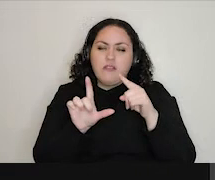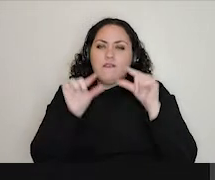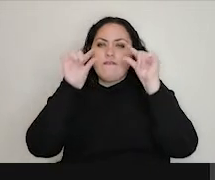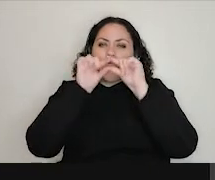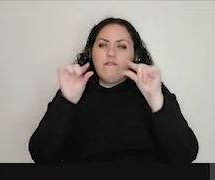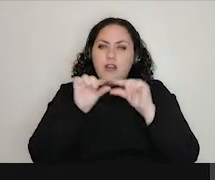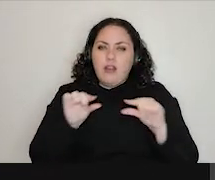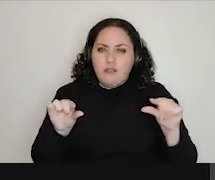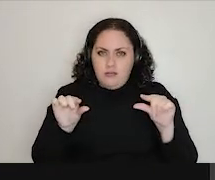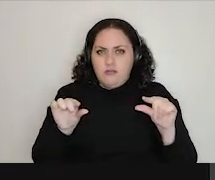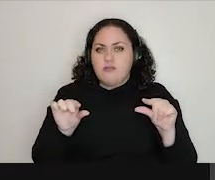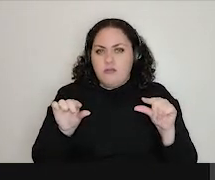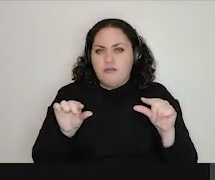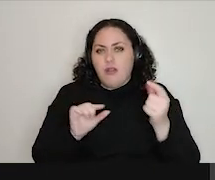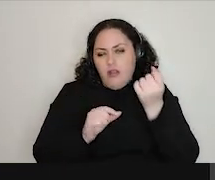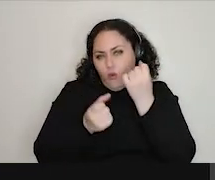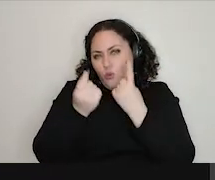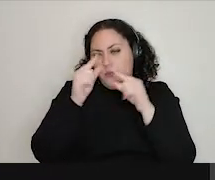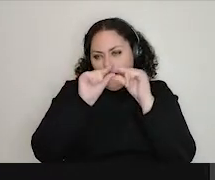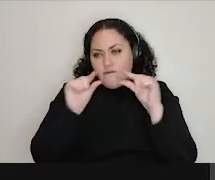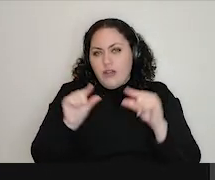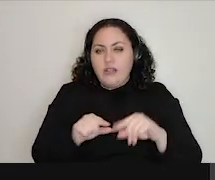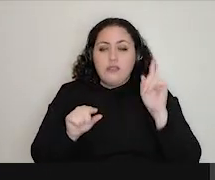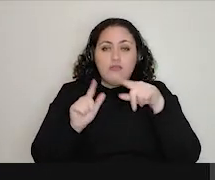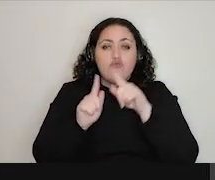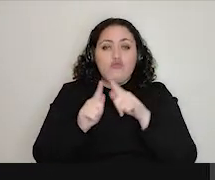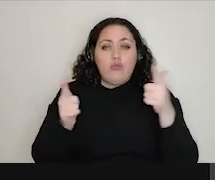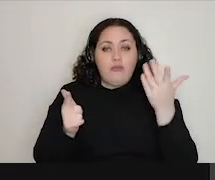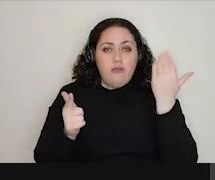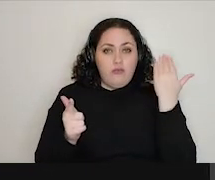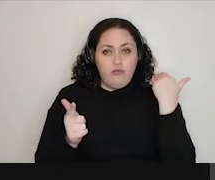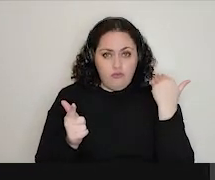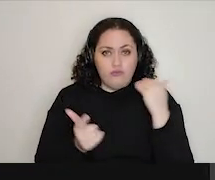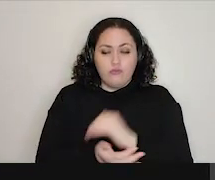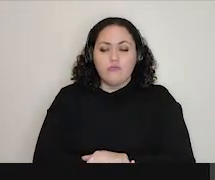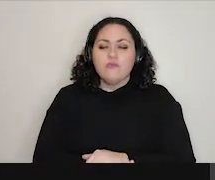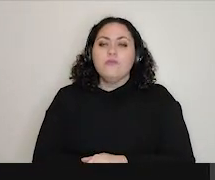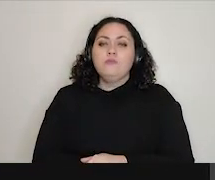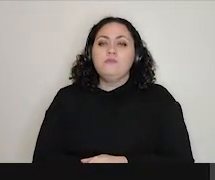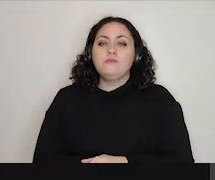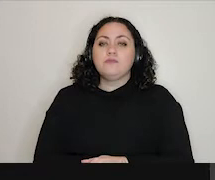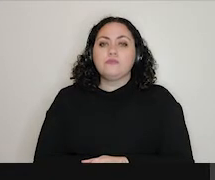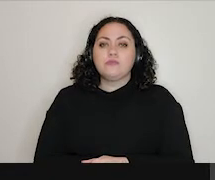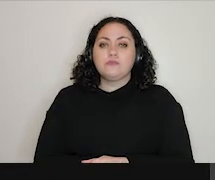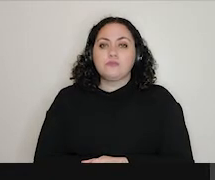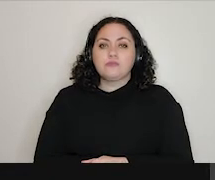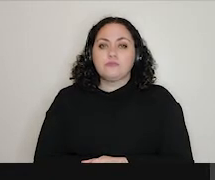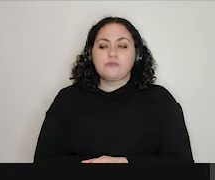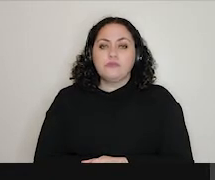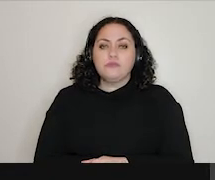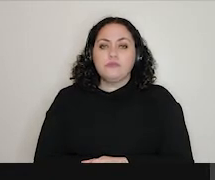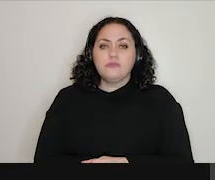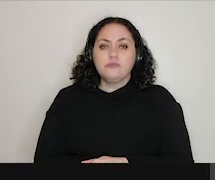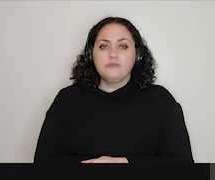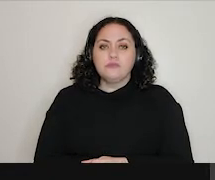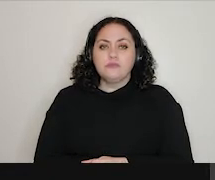prints, né, algumas frases, né, alguns recortes de jornais da